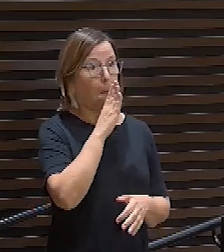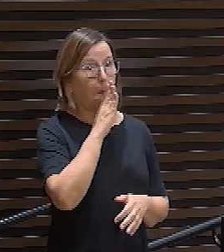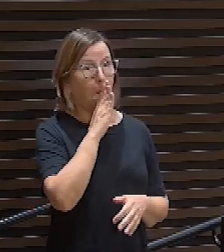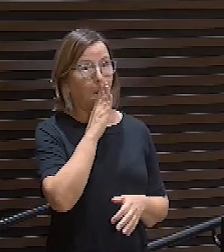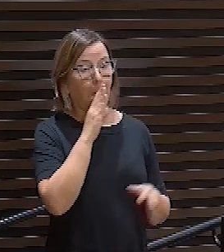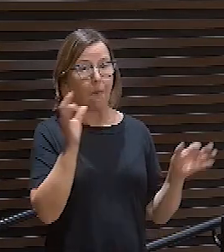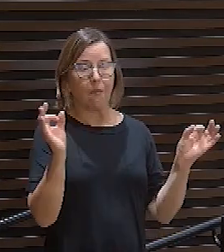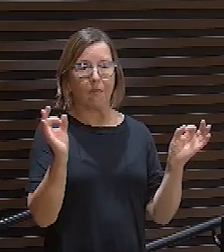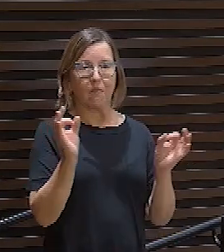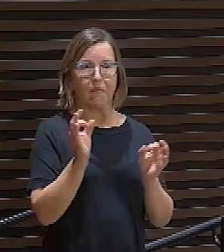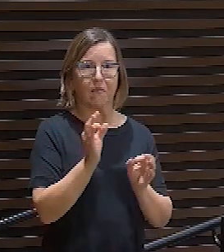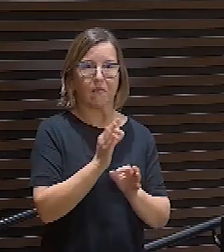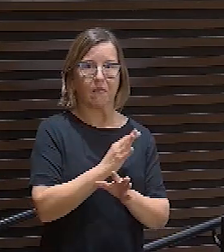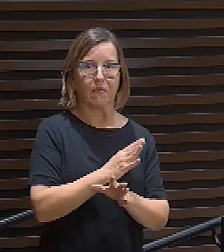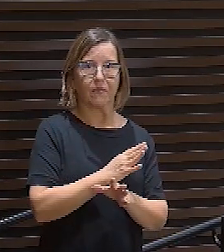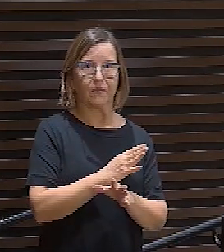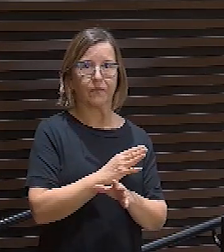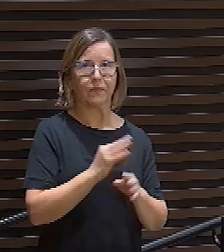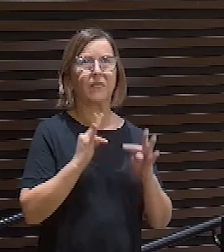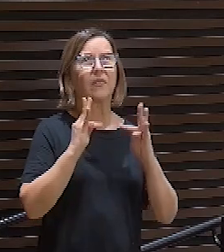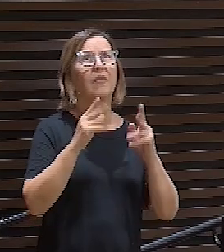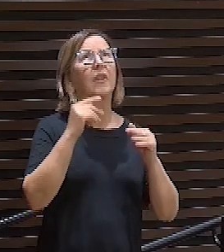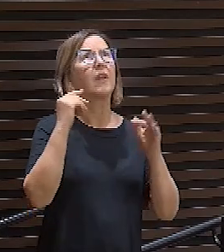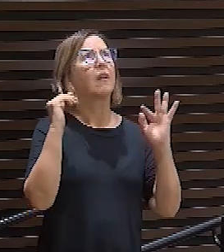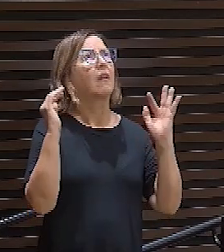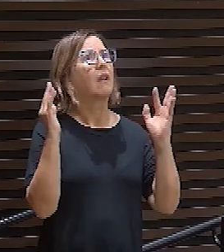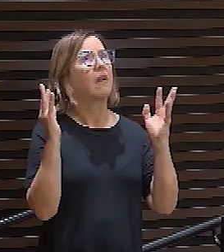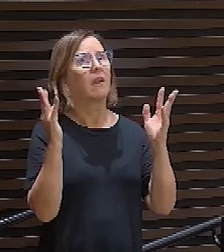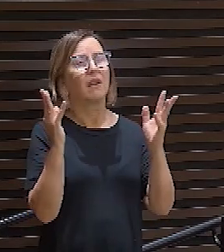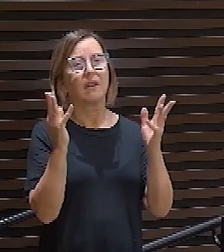absoluto, todo mundo maravilhado.